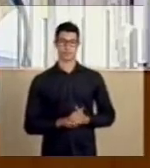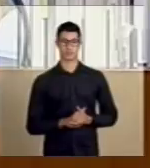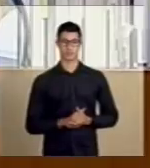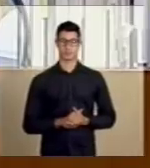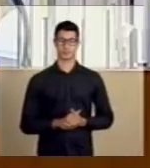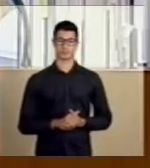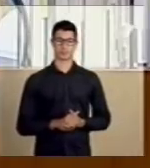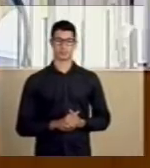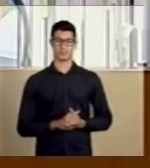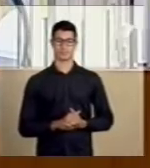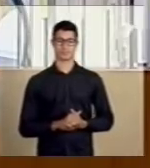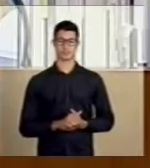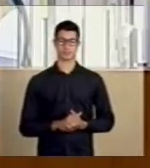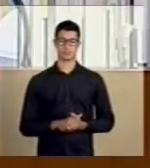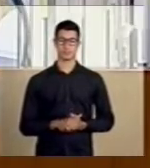E